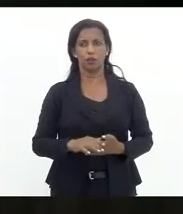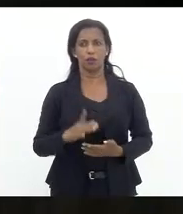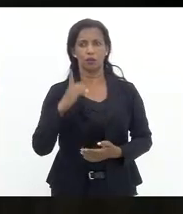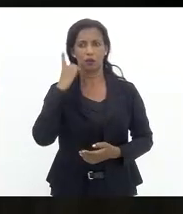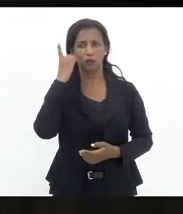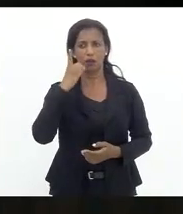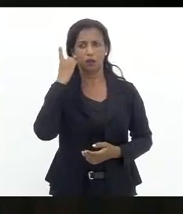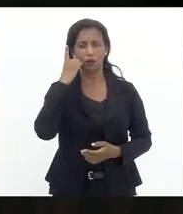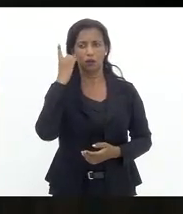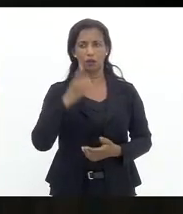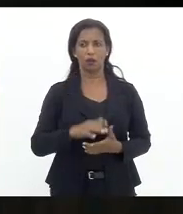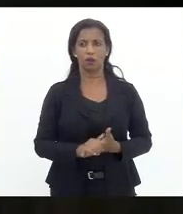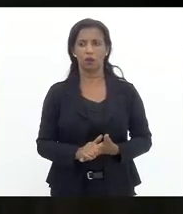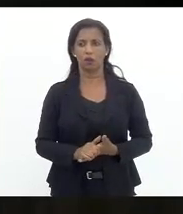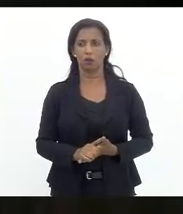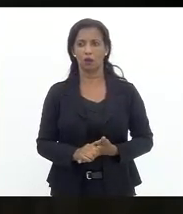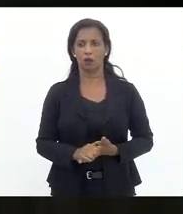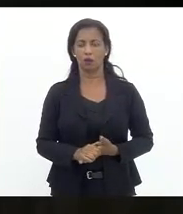deputado,